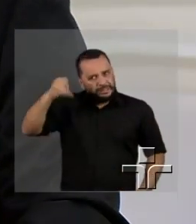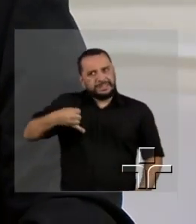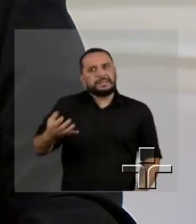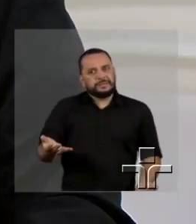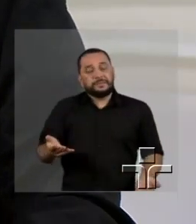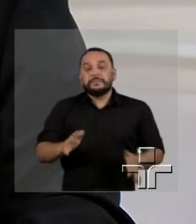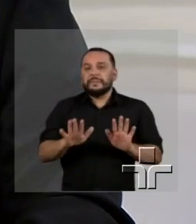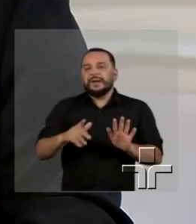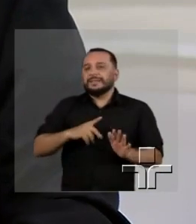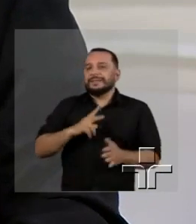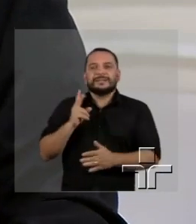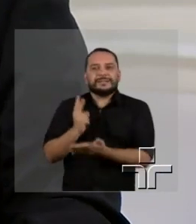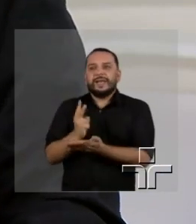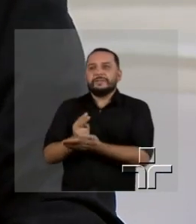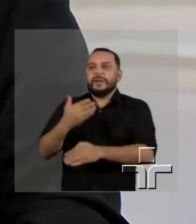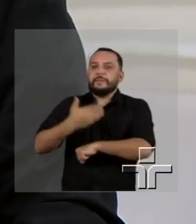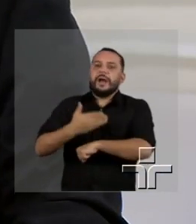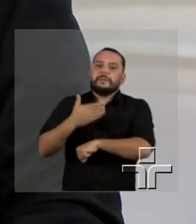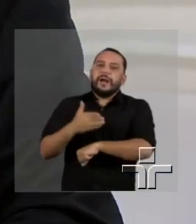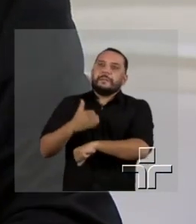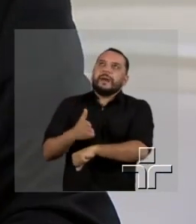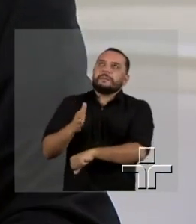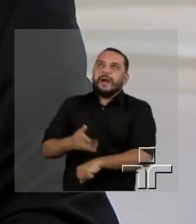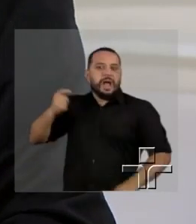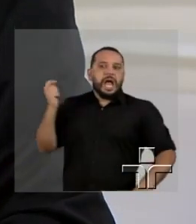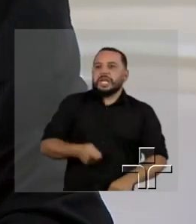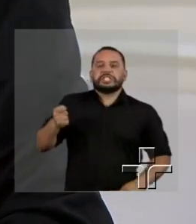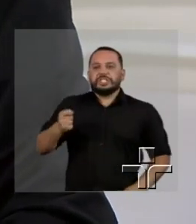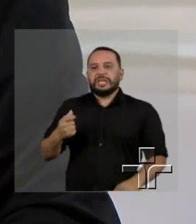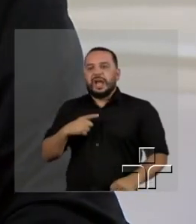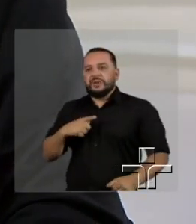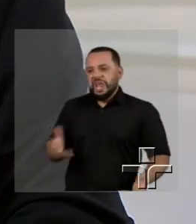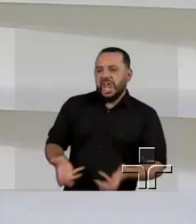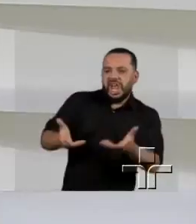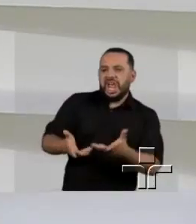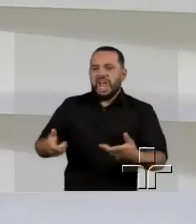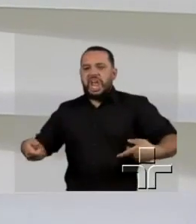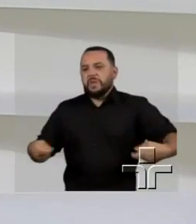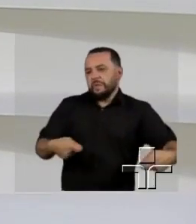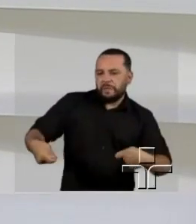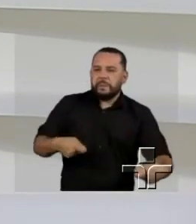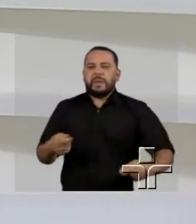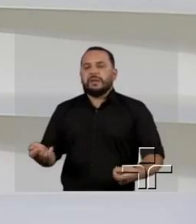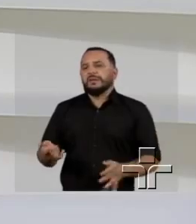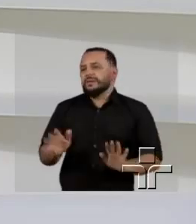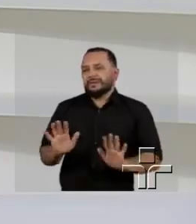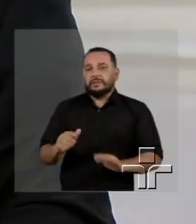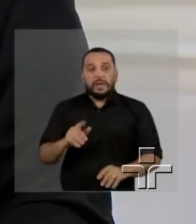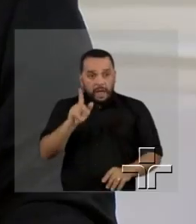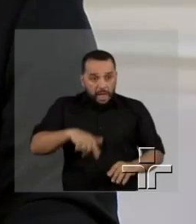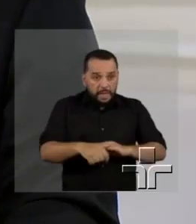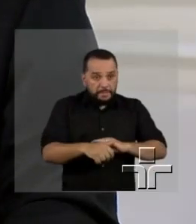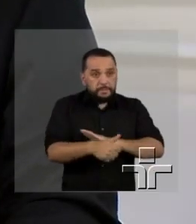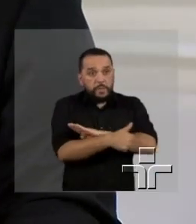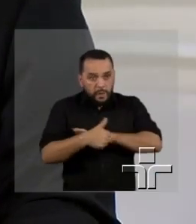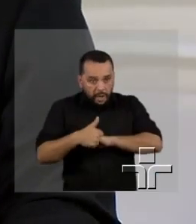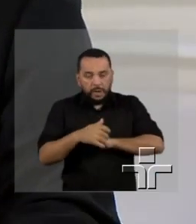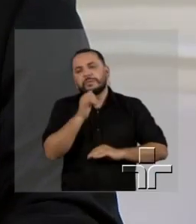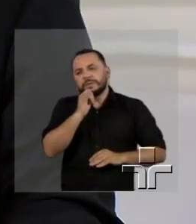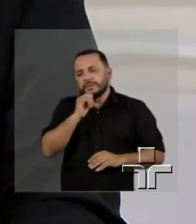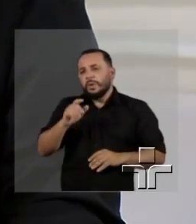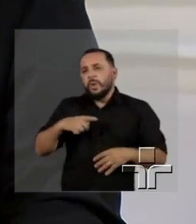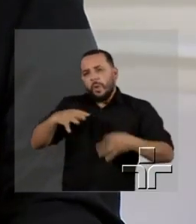valor, e o outro que ganha R$1.000. Então, isso aí a gente tem que são as grandes esperanças. Um país justo, um